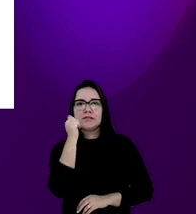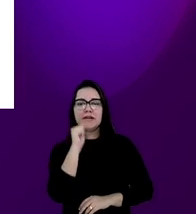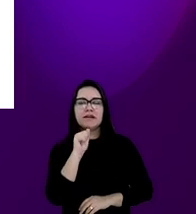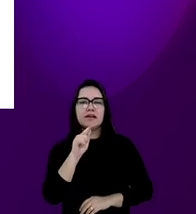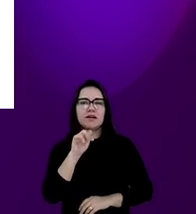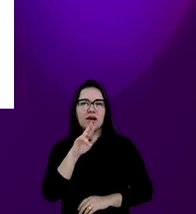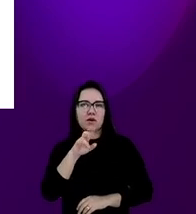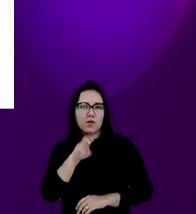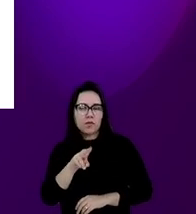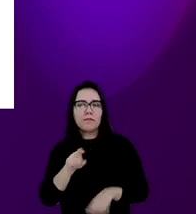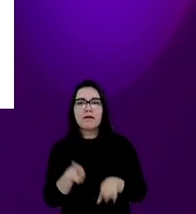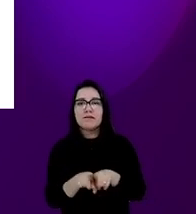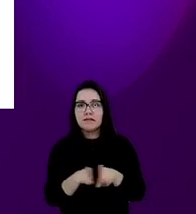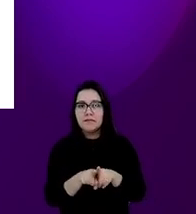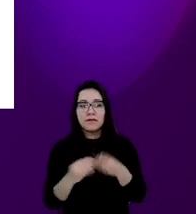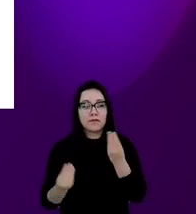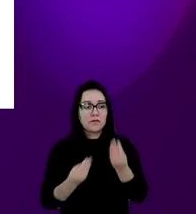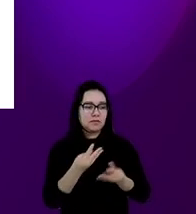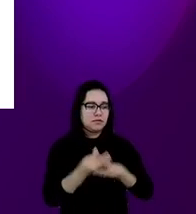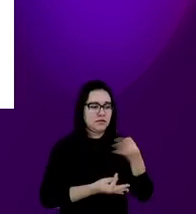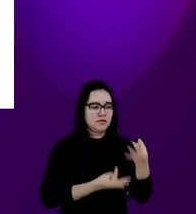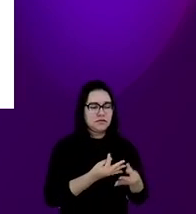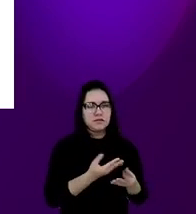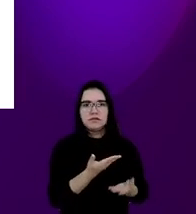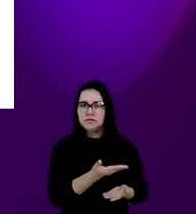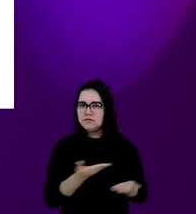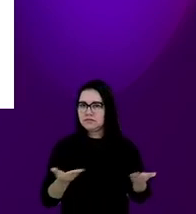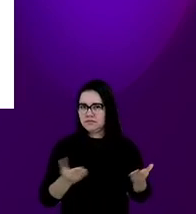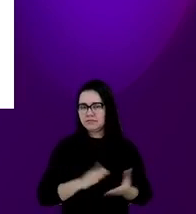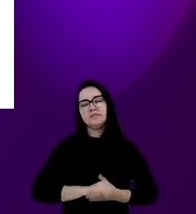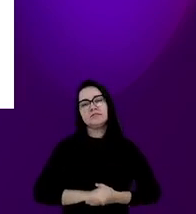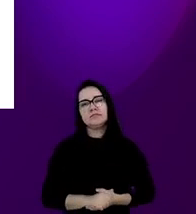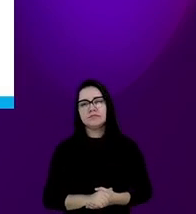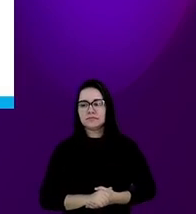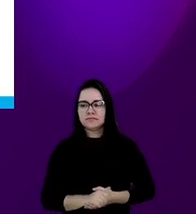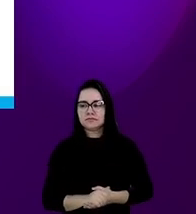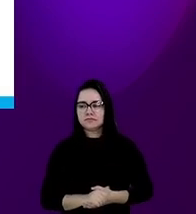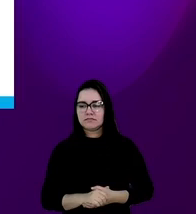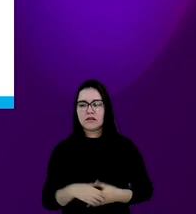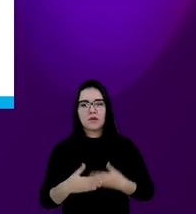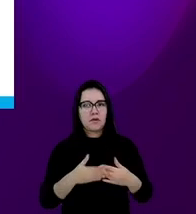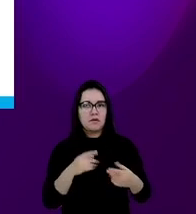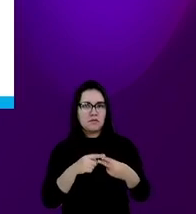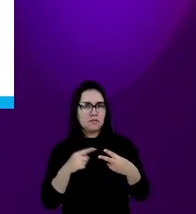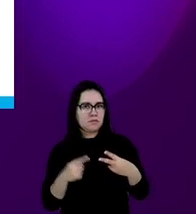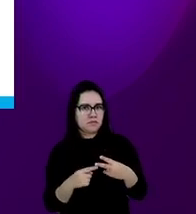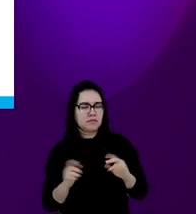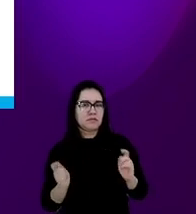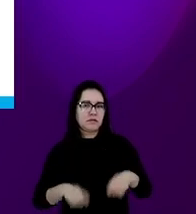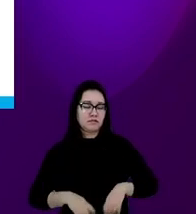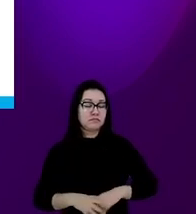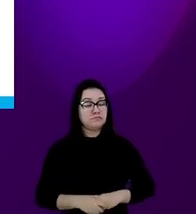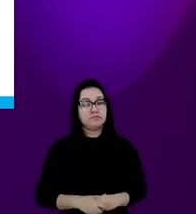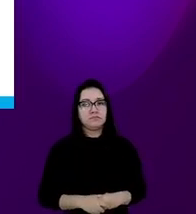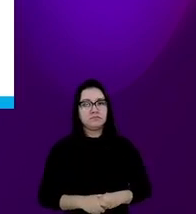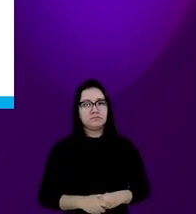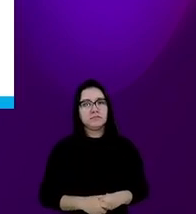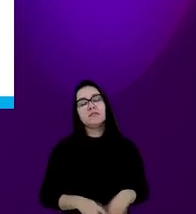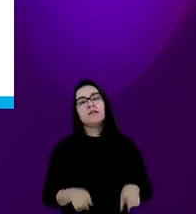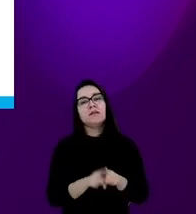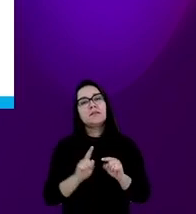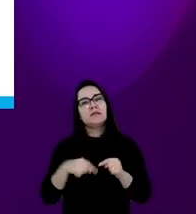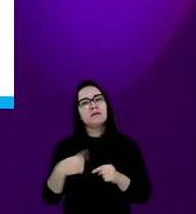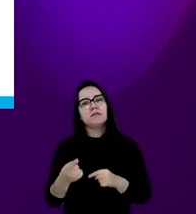trata esses pacientes, tanto da síndrome de liberação de citoquinas, quanto da neurotoxicidade. E depois você tem